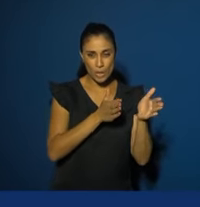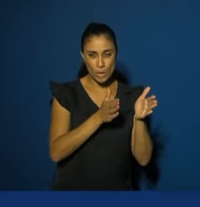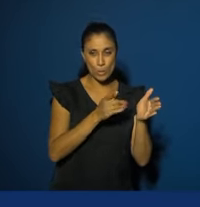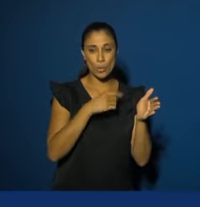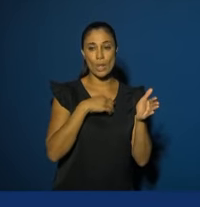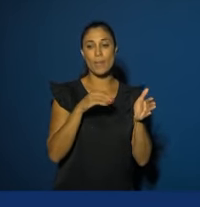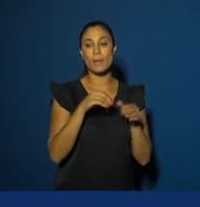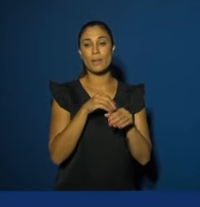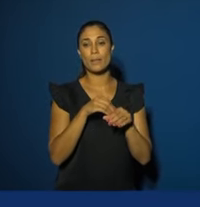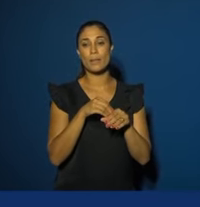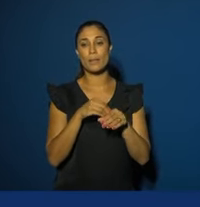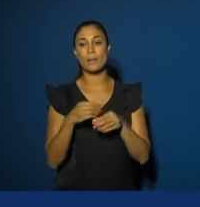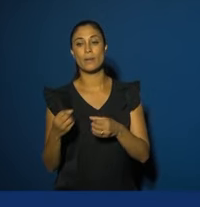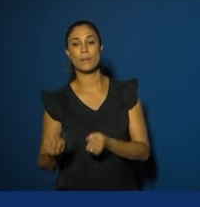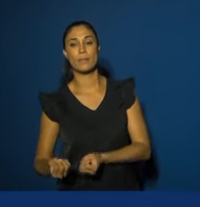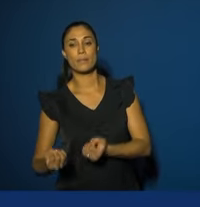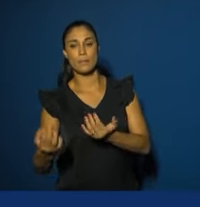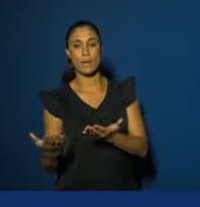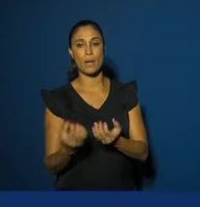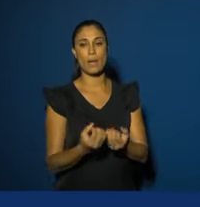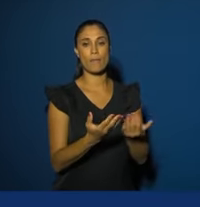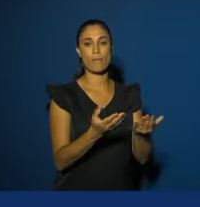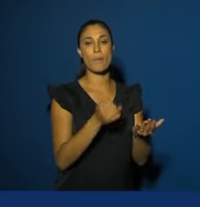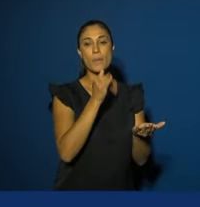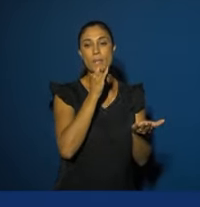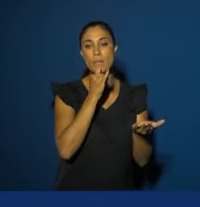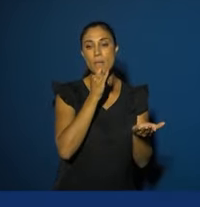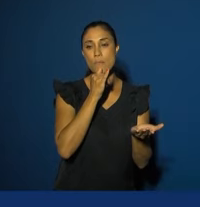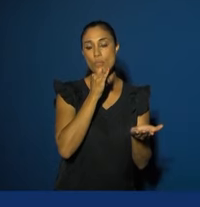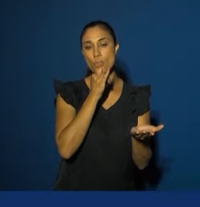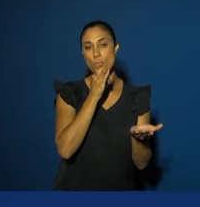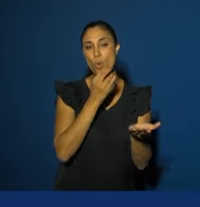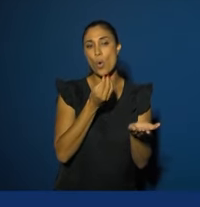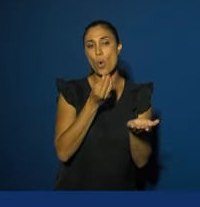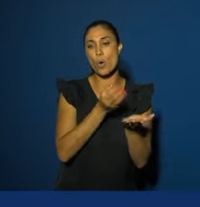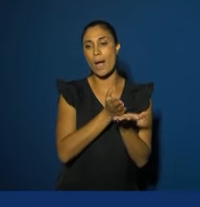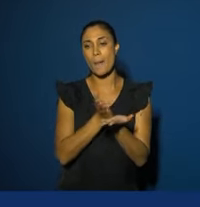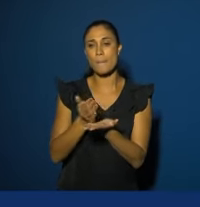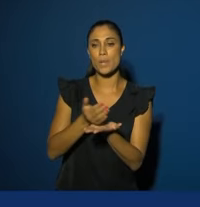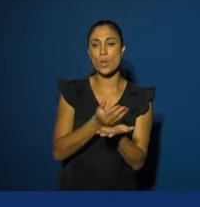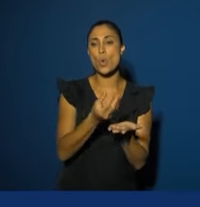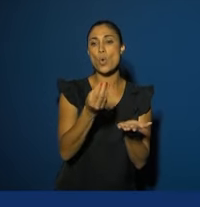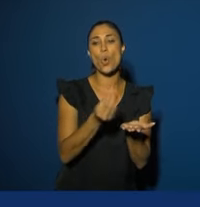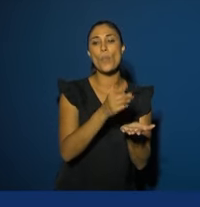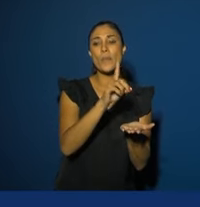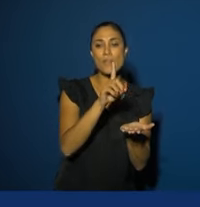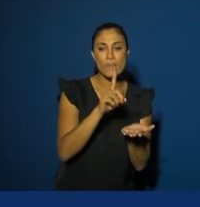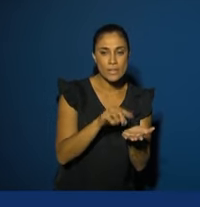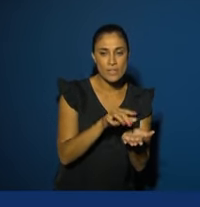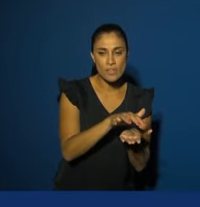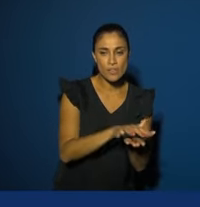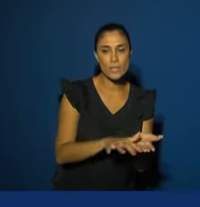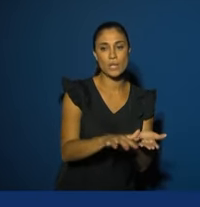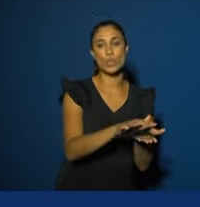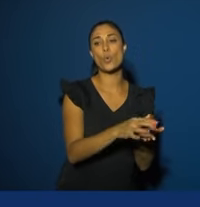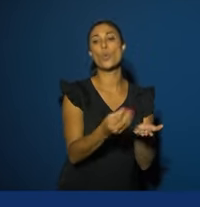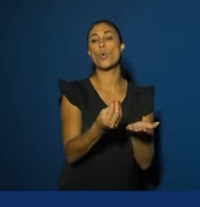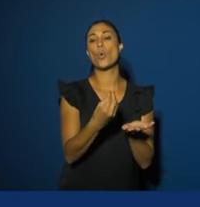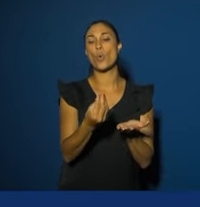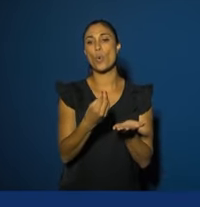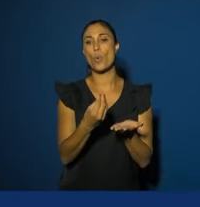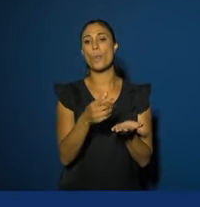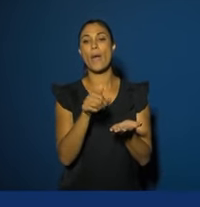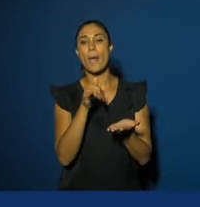guias menos estruturantes de como será o setor Aonde tá tava ambição da universalização